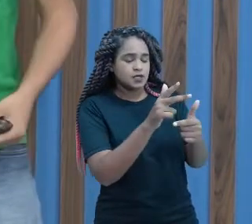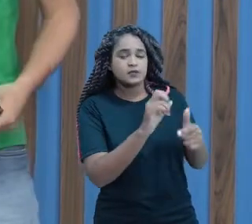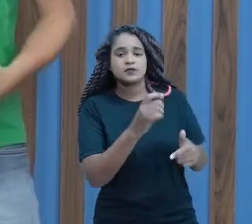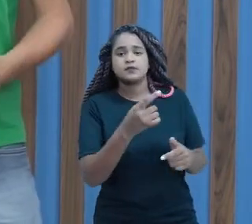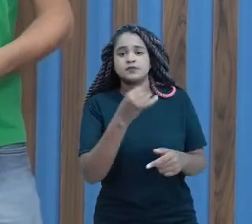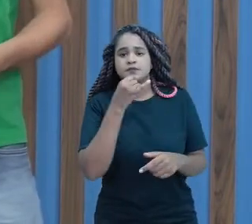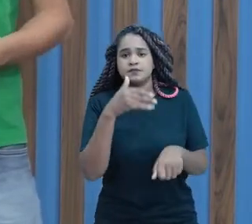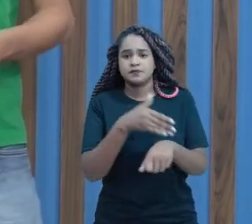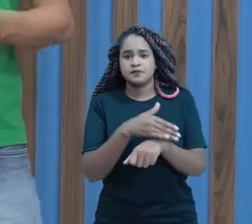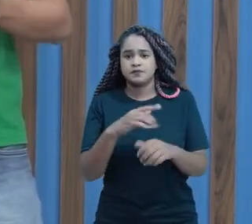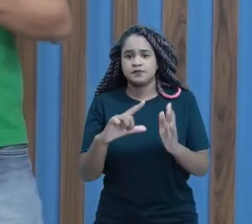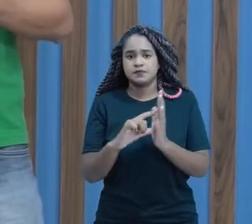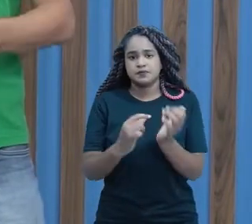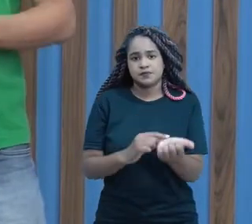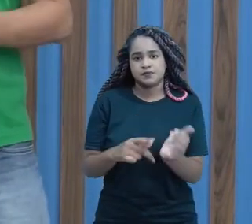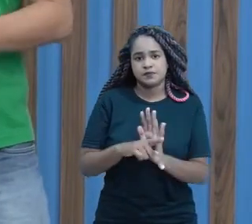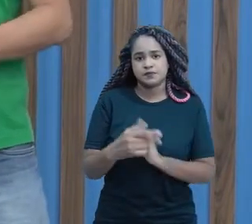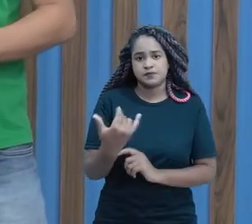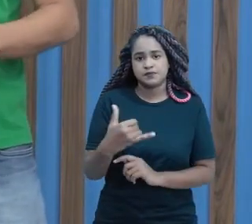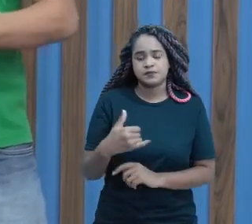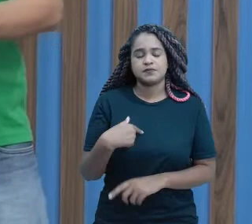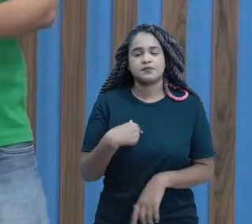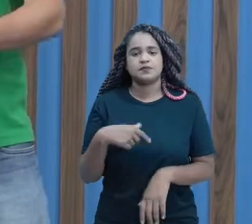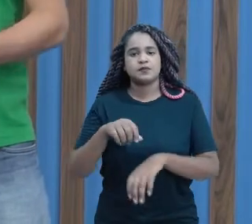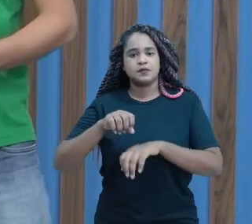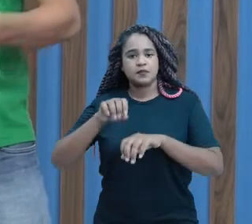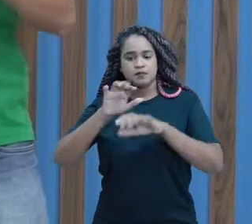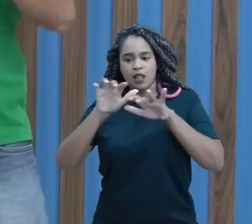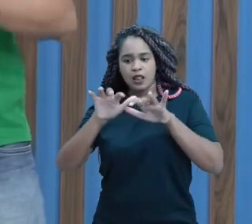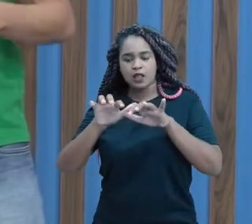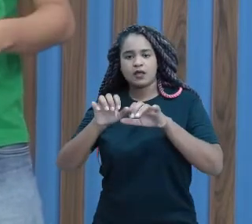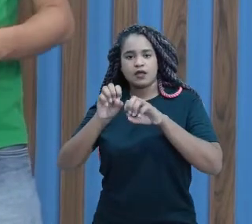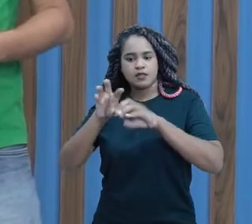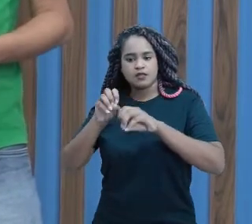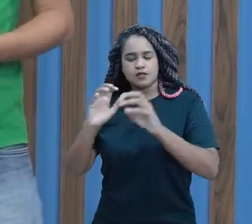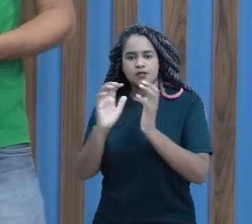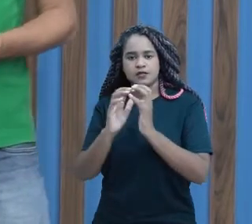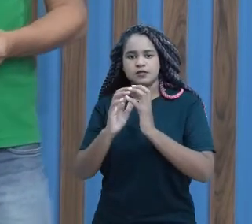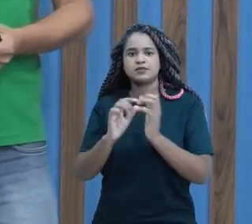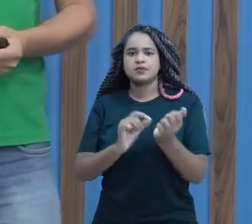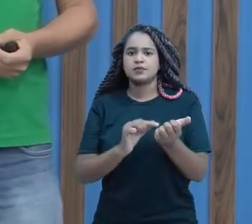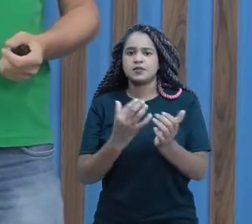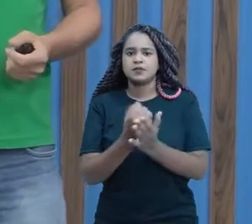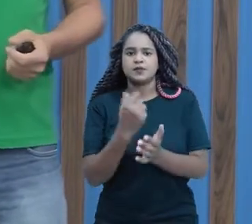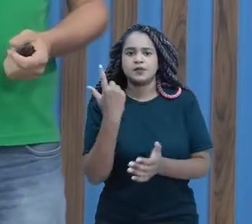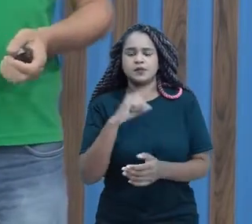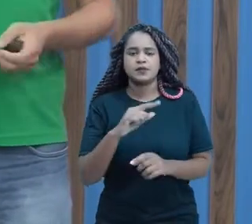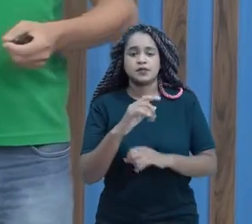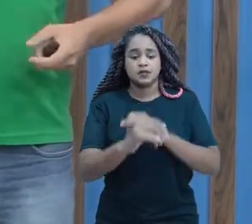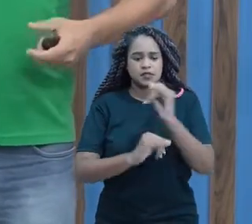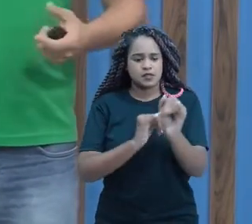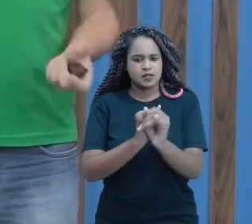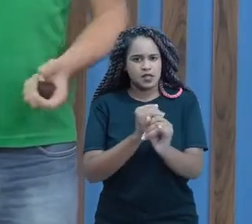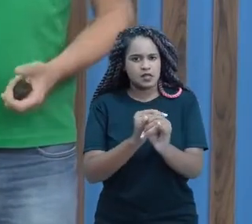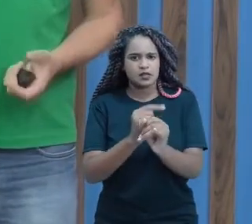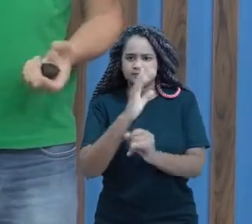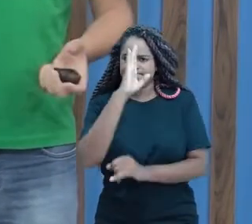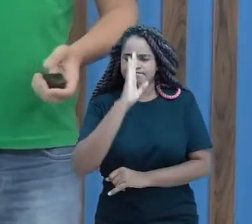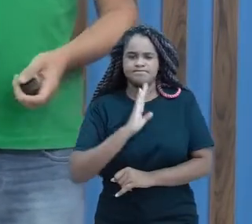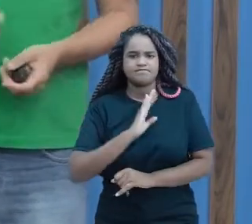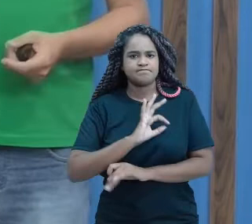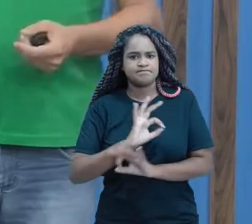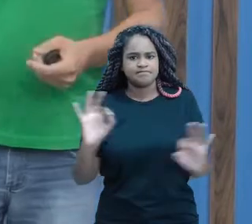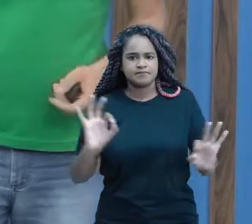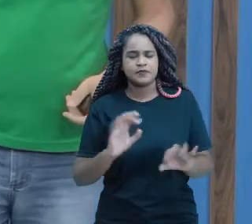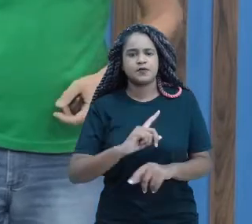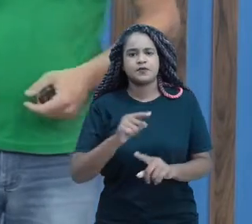loja. Então coloca lá Educa Recife, vocês vão ver o aplicativo, pode baixar, e tem a internet patrocinada, isso é muito bacana para que